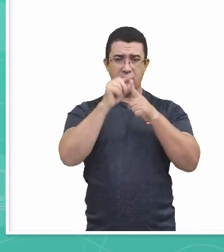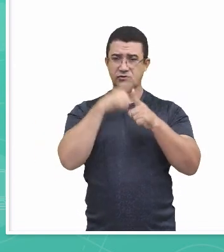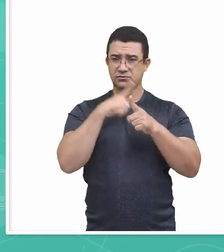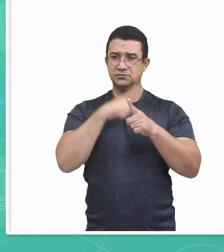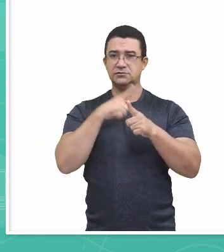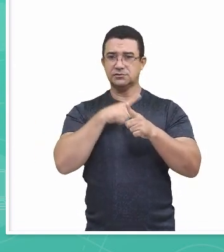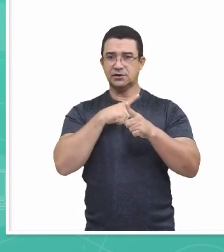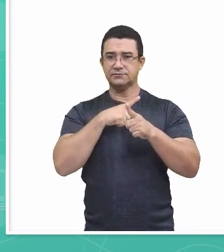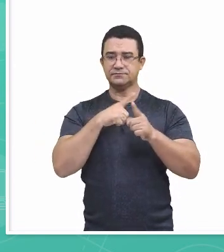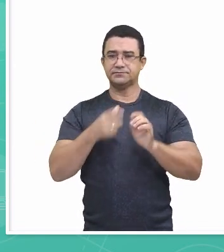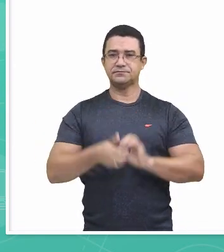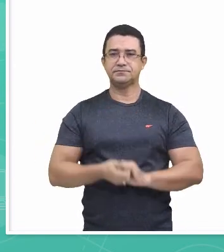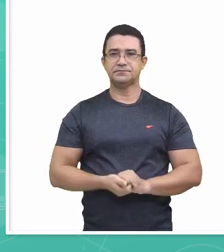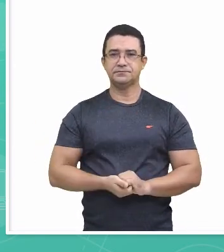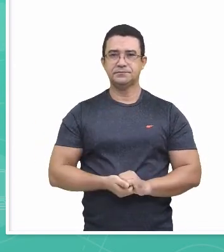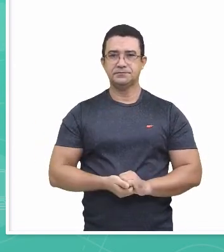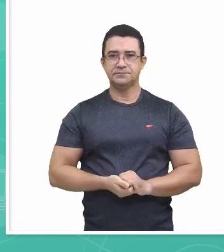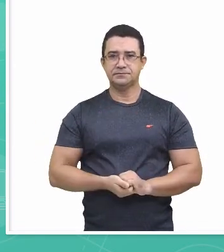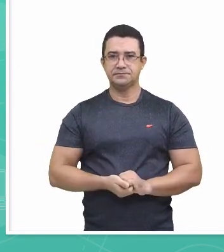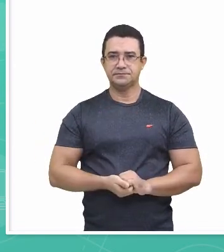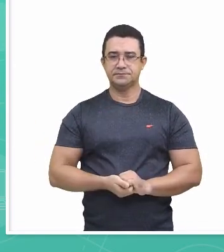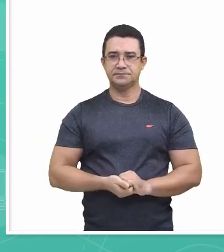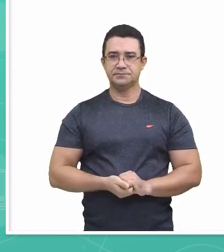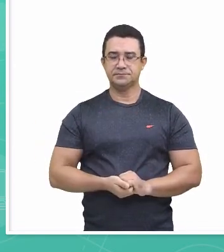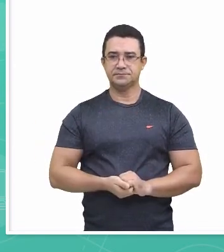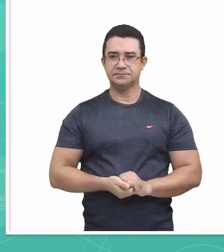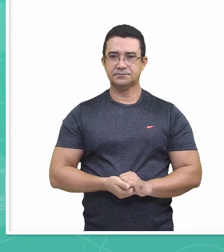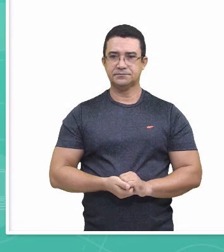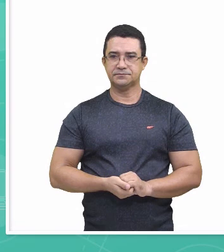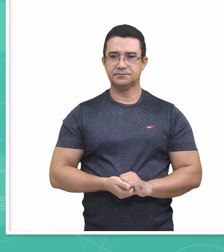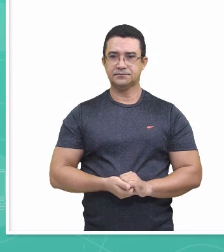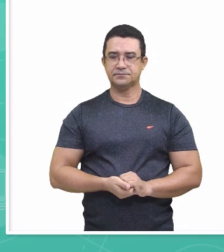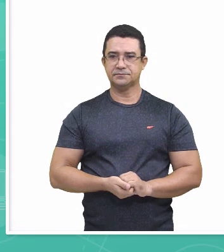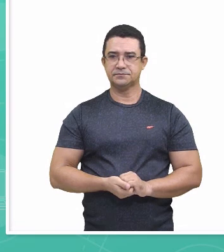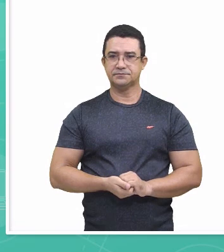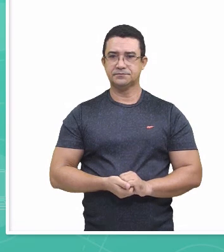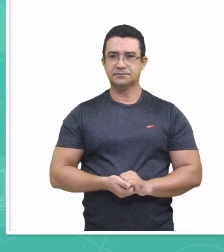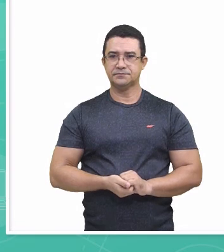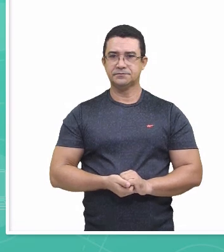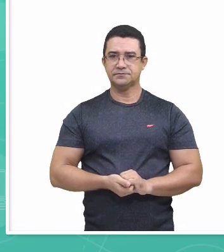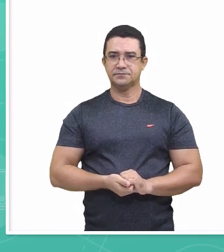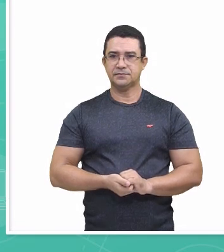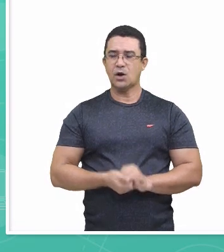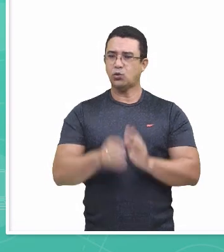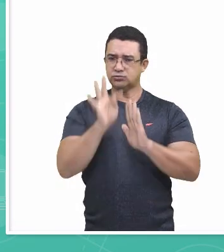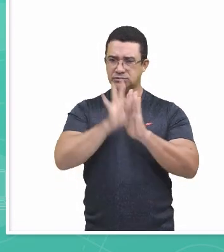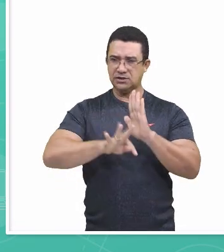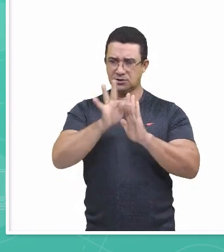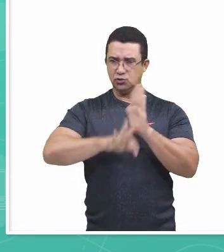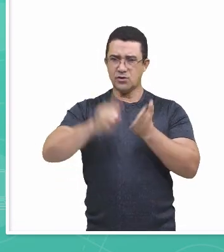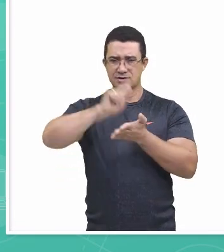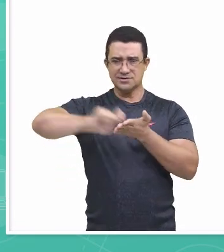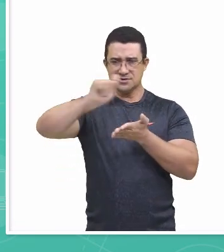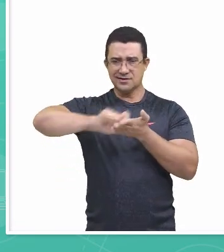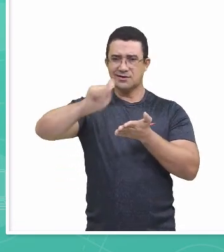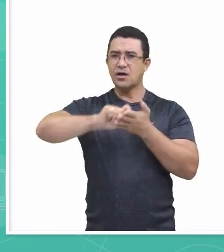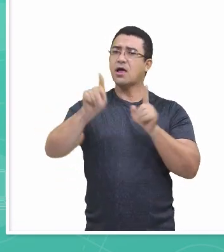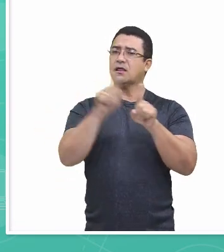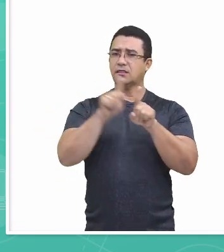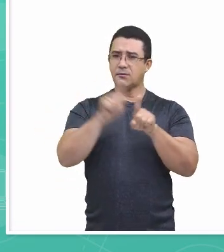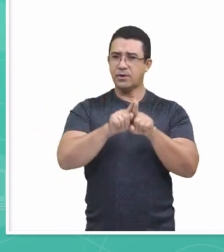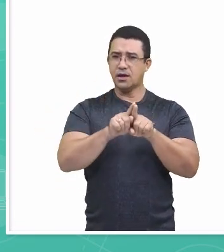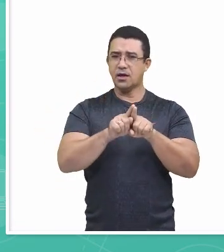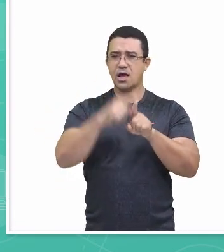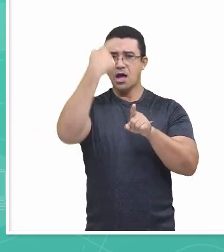o sentido conotativo também. Muito bem. Através desses textos escritos, através da emoção do